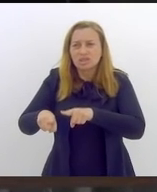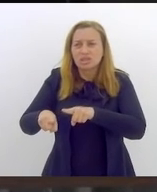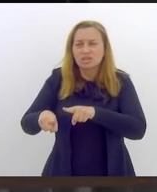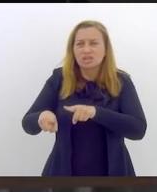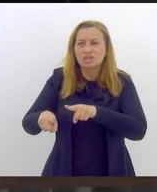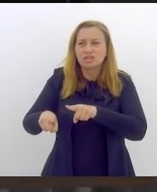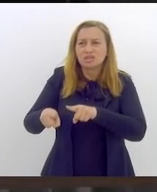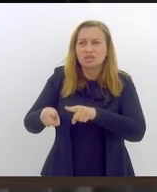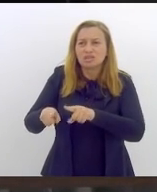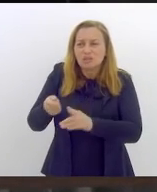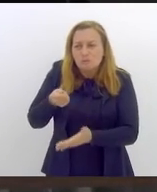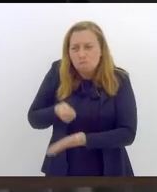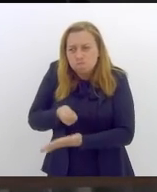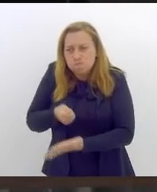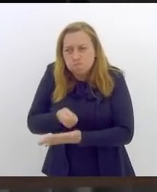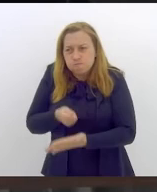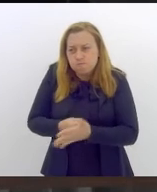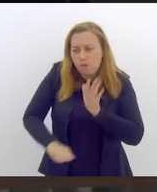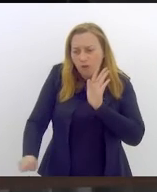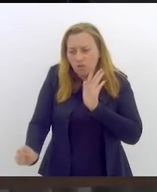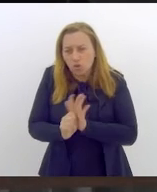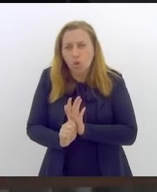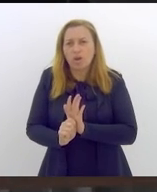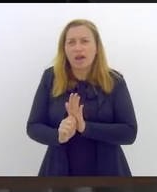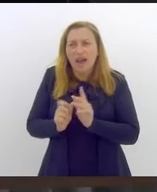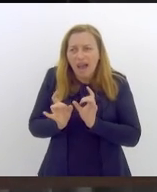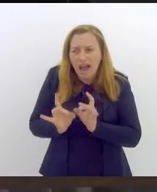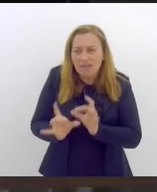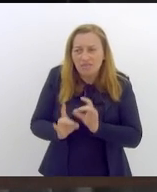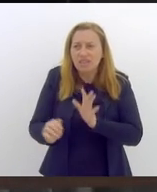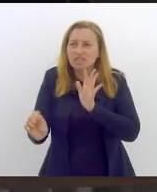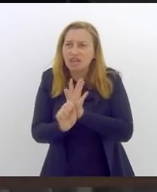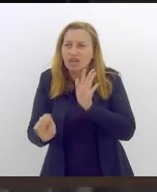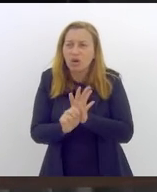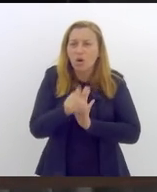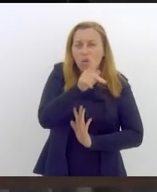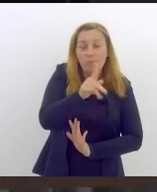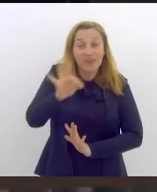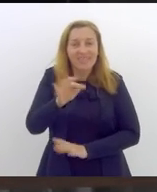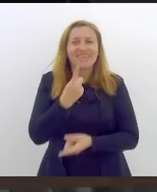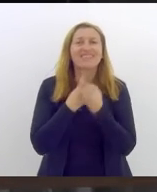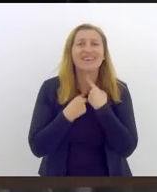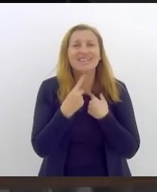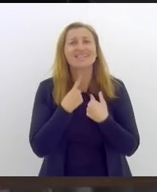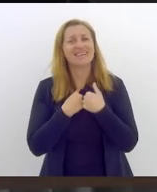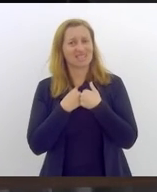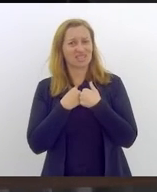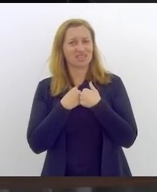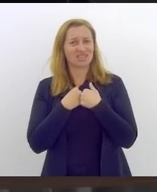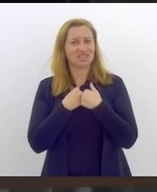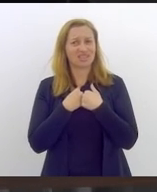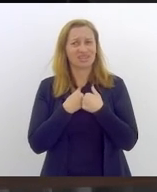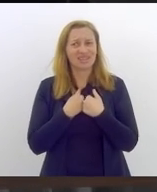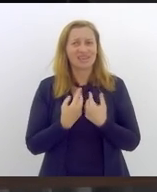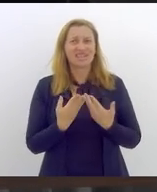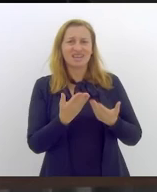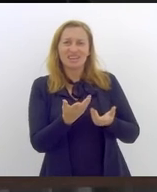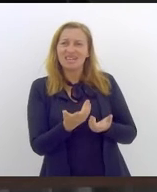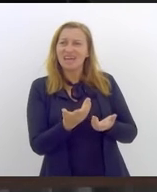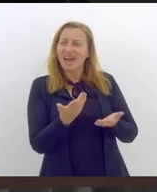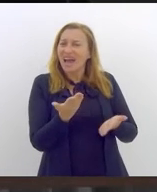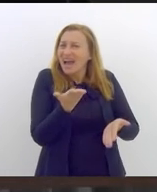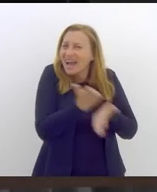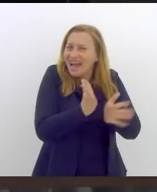duríssimamente o narcotráfico o PT deseja que este combate